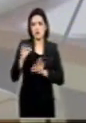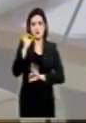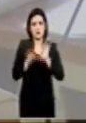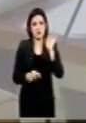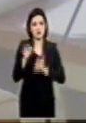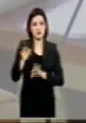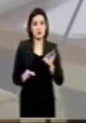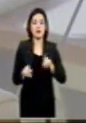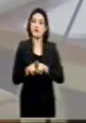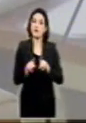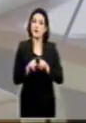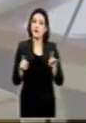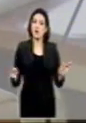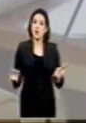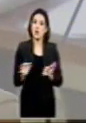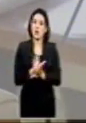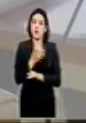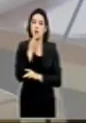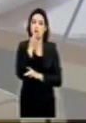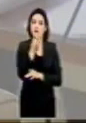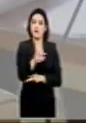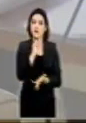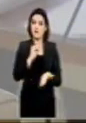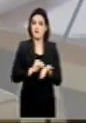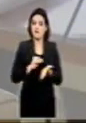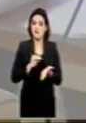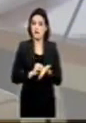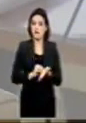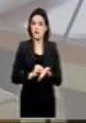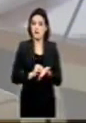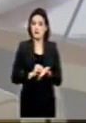concluiu dizendo que a falta de adequação,